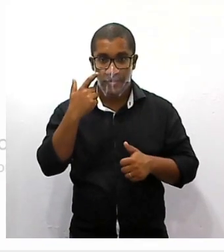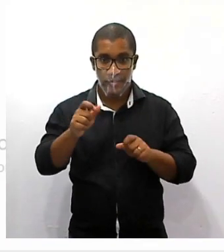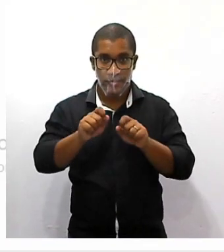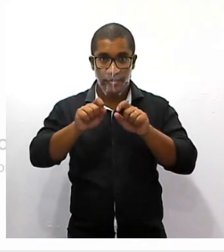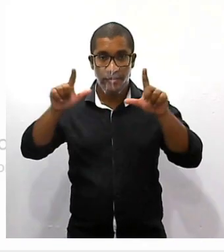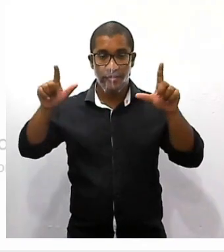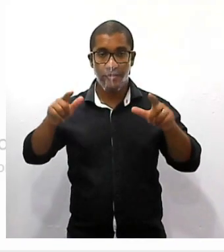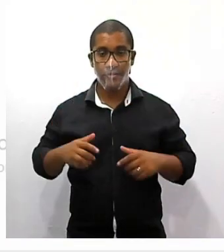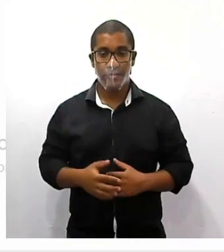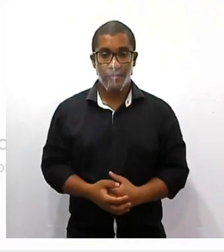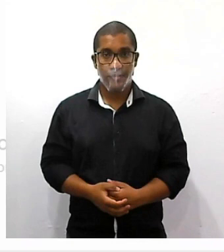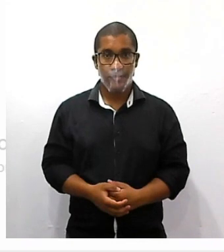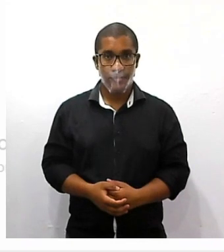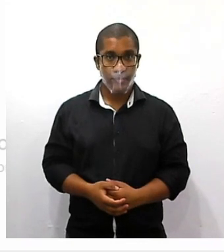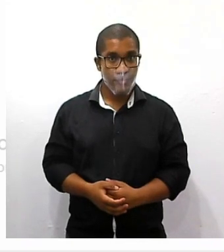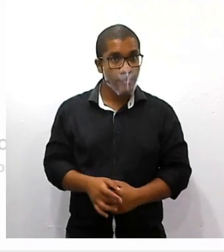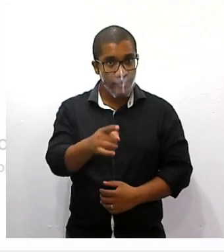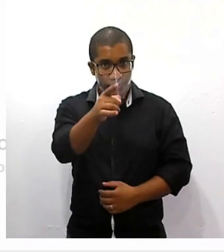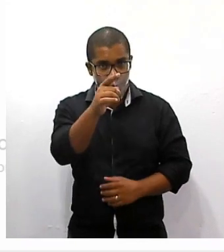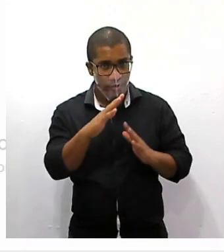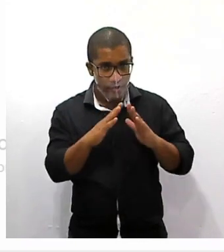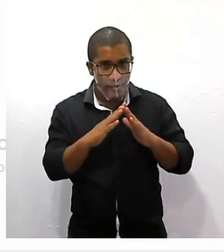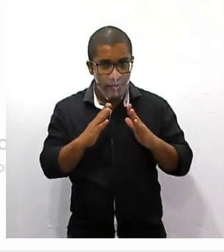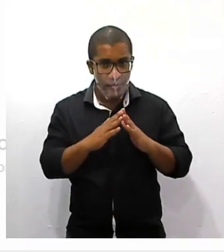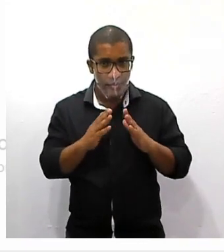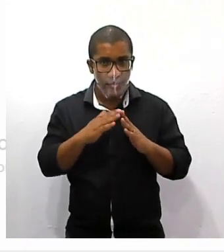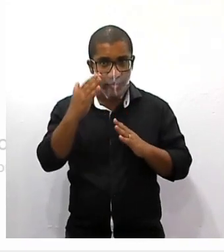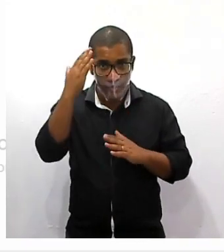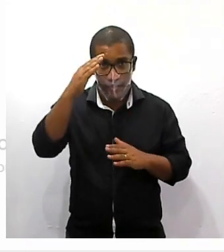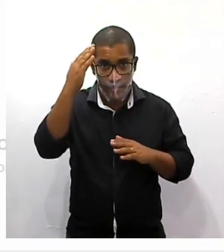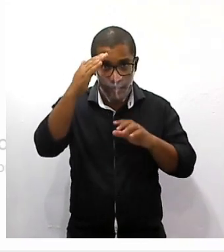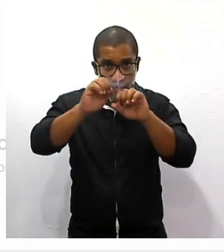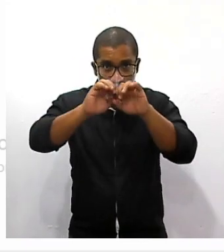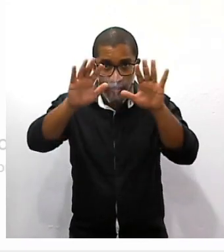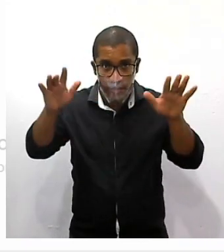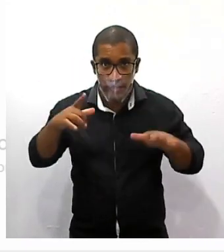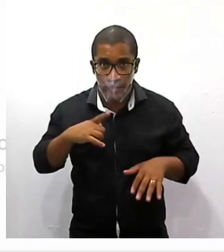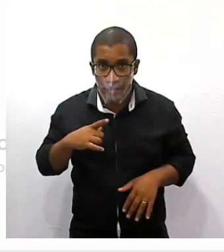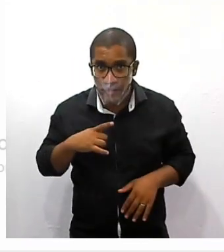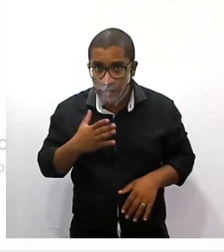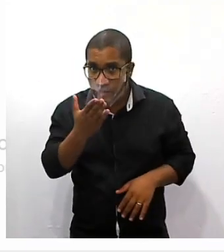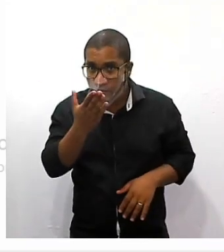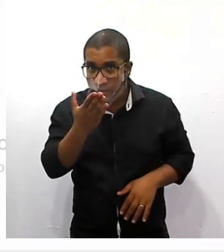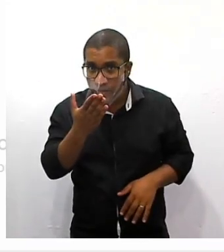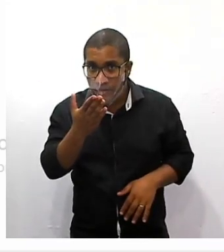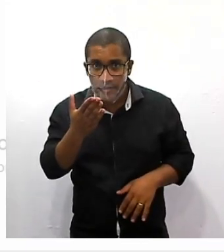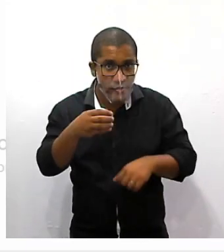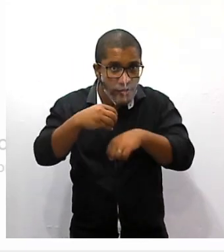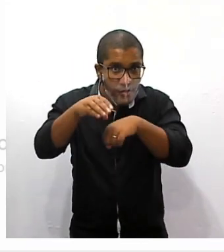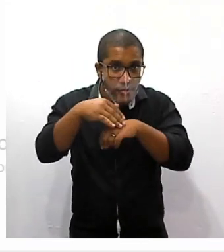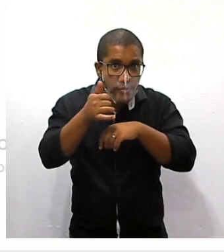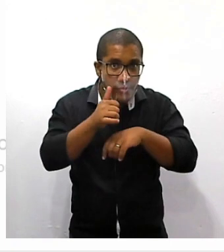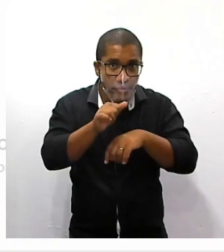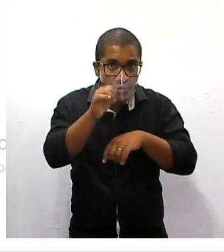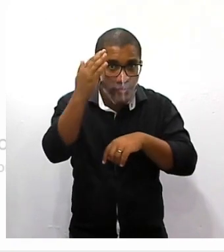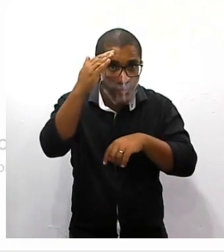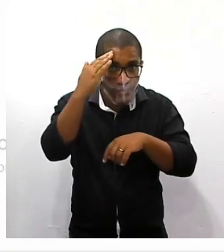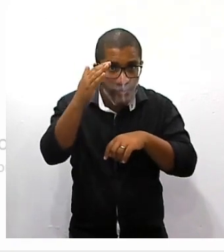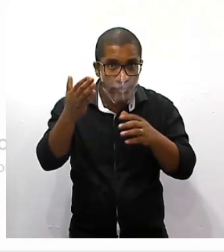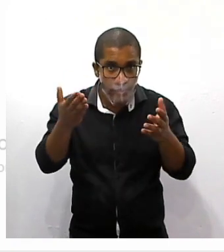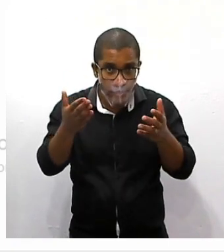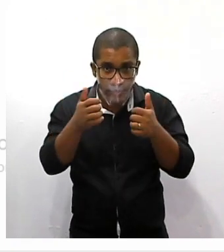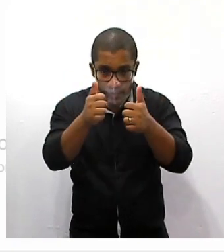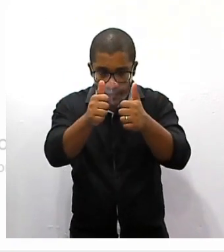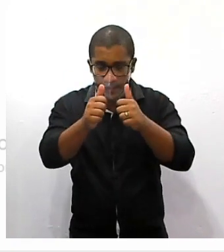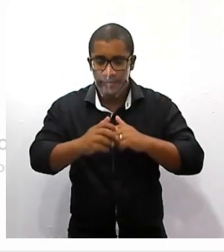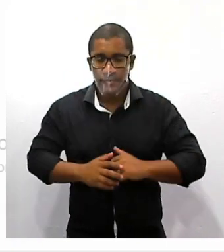mim, Betinho. E aí, você que está em casa, você entendeu então como funciona o bizu de manhã, como funciona o sistema conservativo?